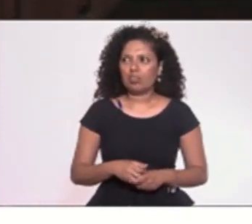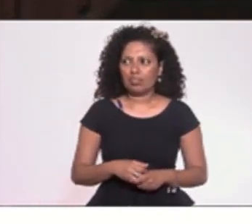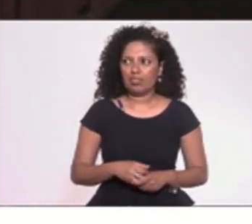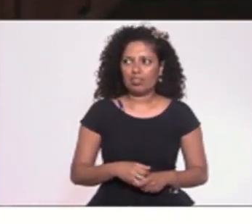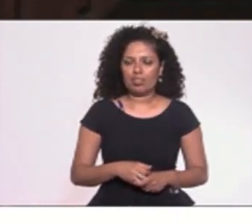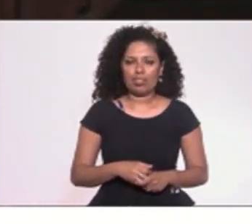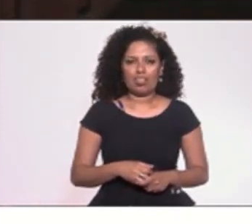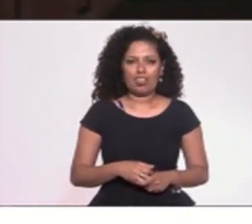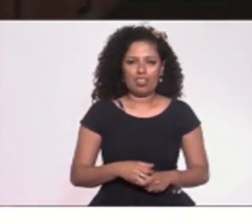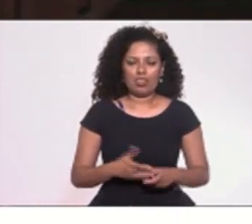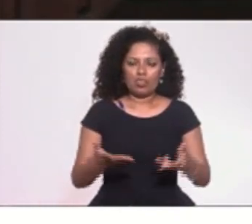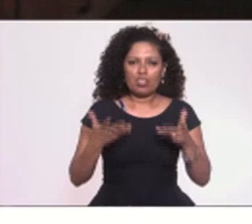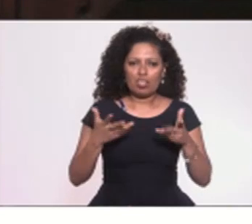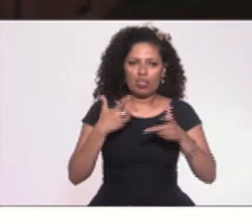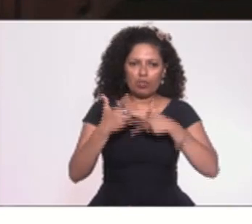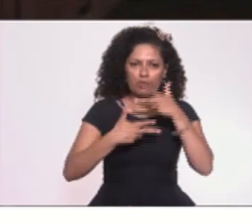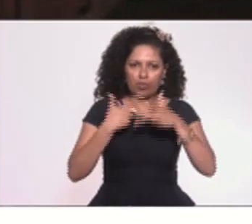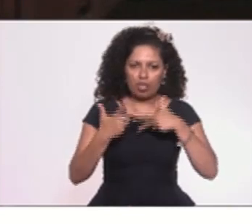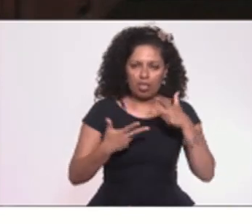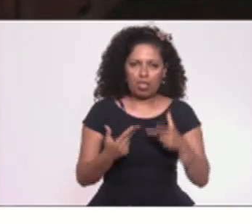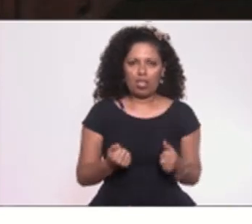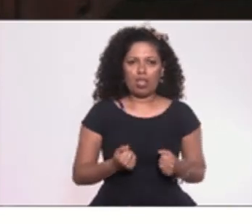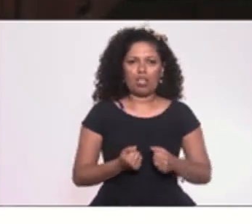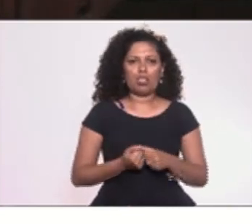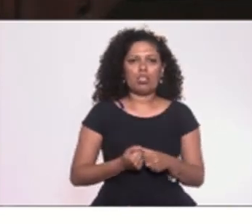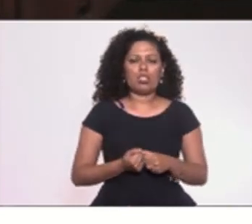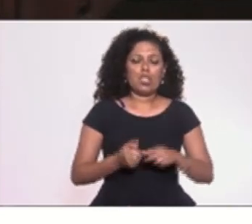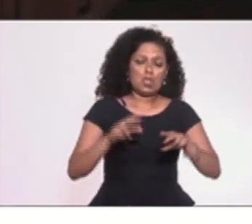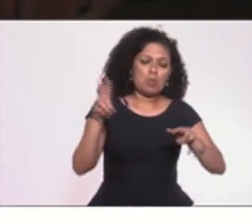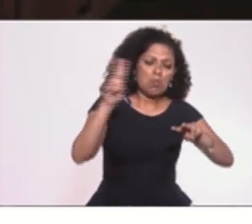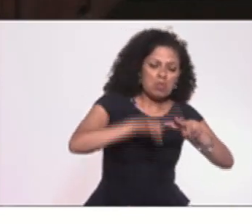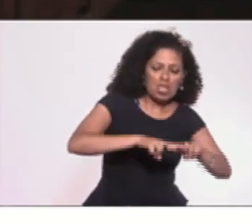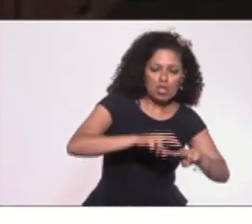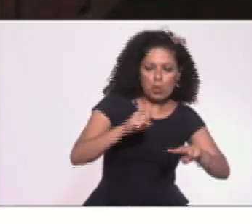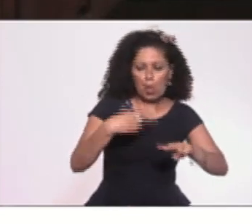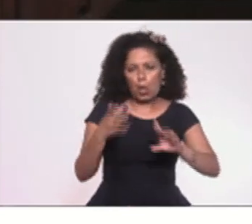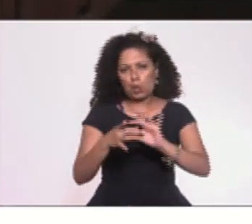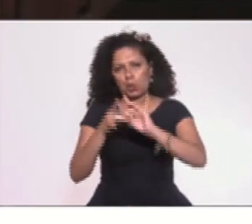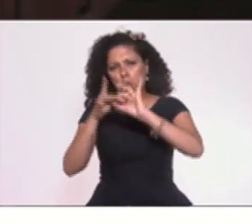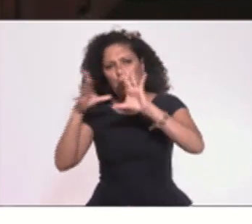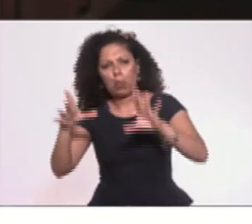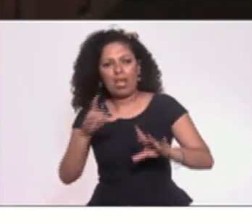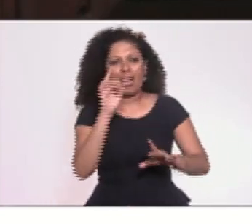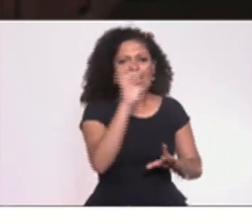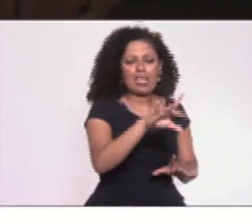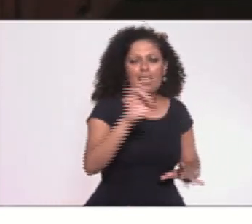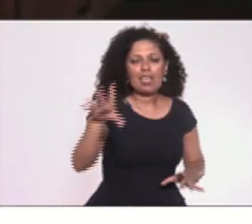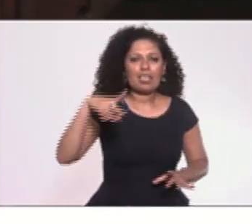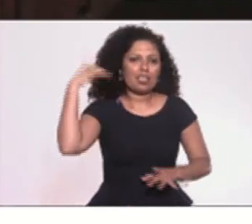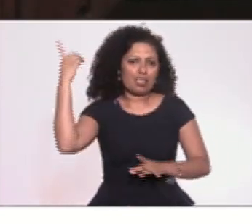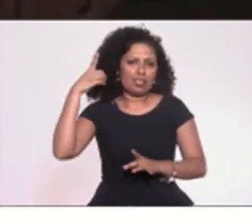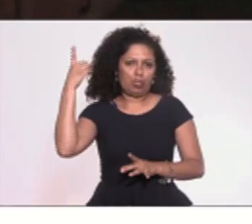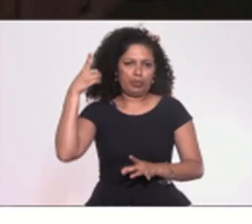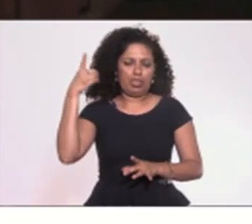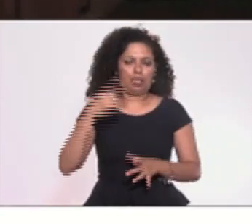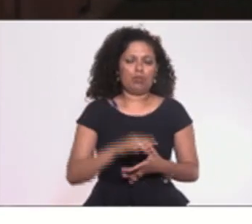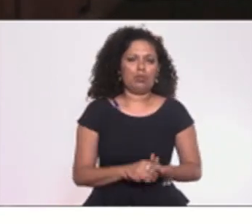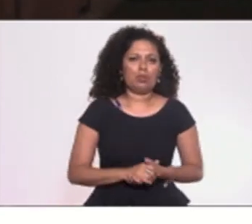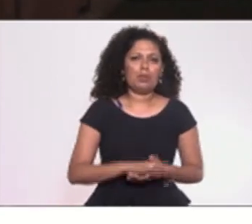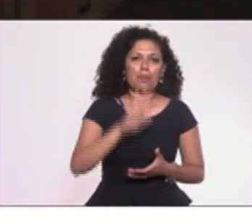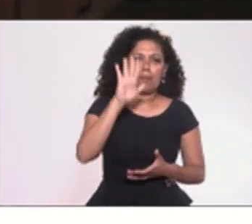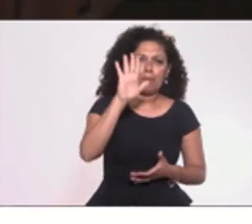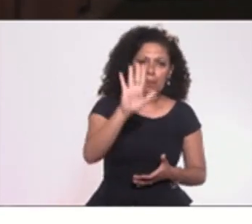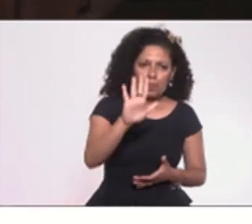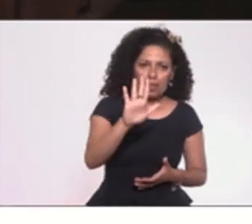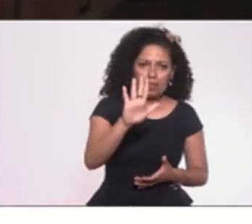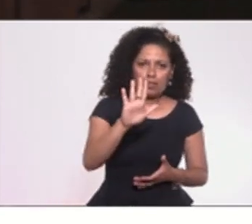deveríamos votar sobre a prisão ou soltura de cada parlamentar de per si. Mas